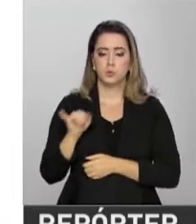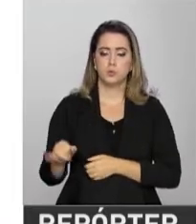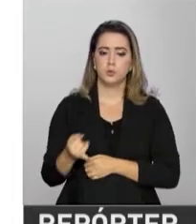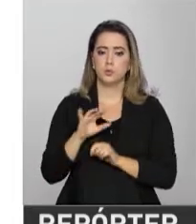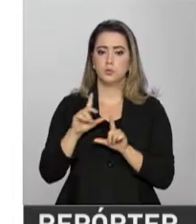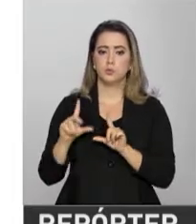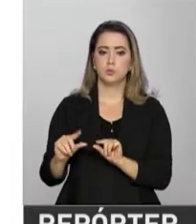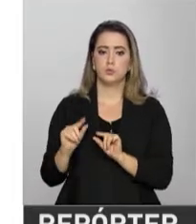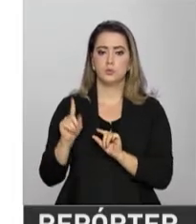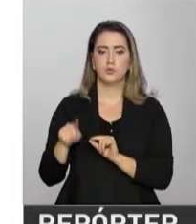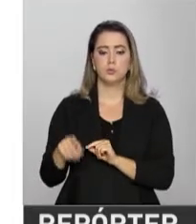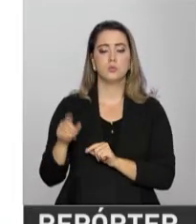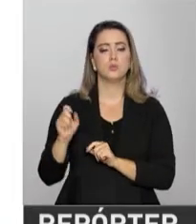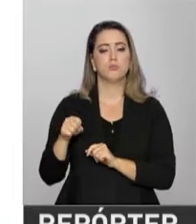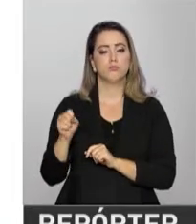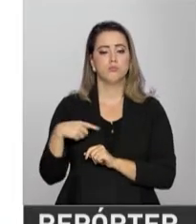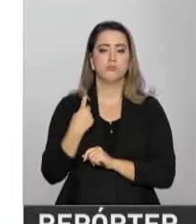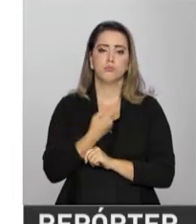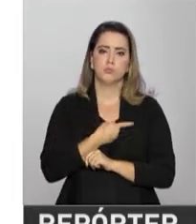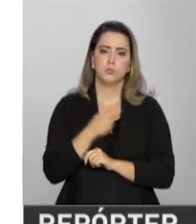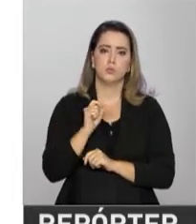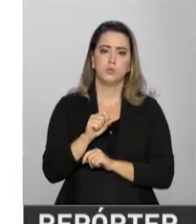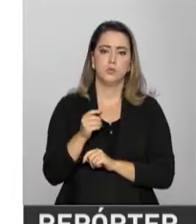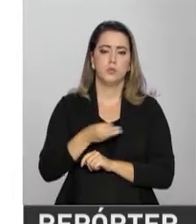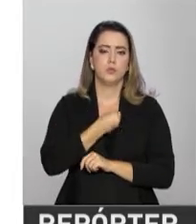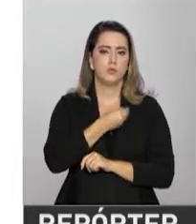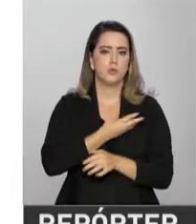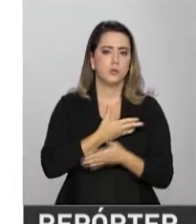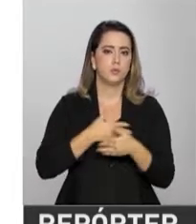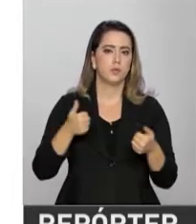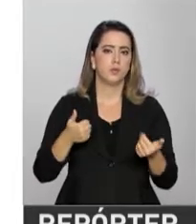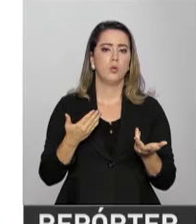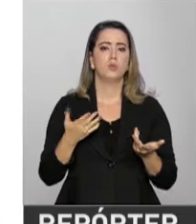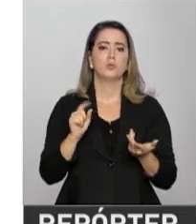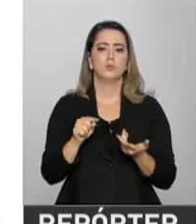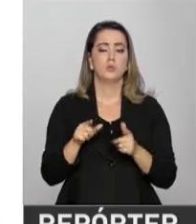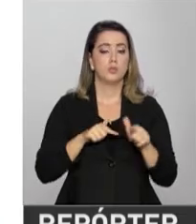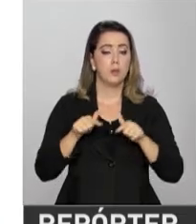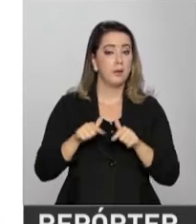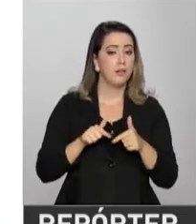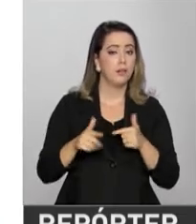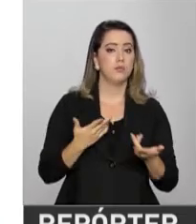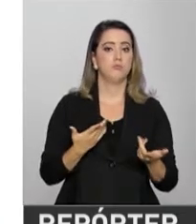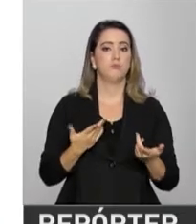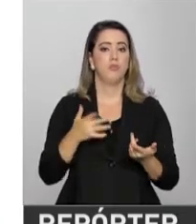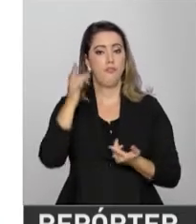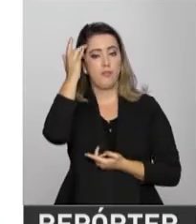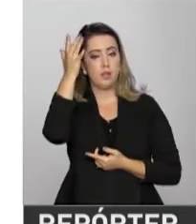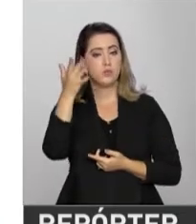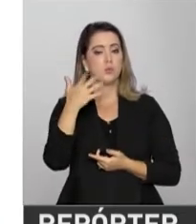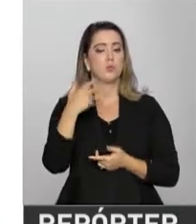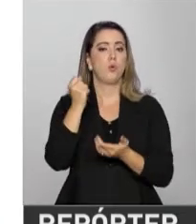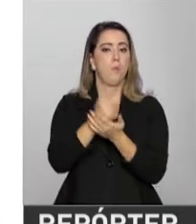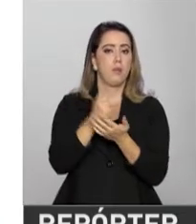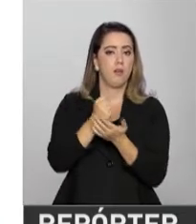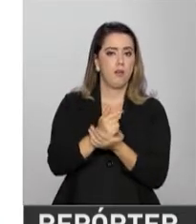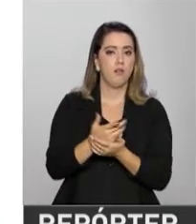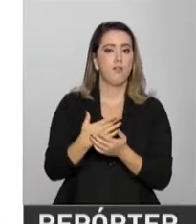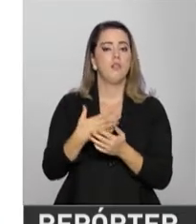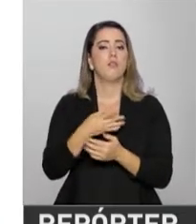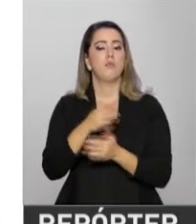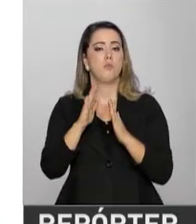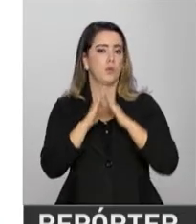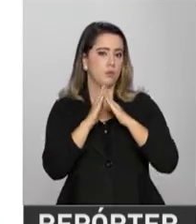baixos evidentemente que fica mais fácil para viver mais fácil para trabalhar mais fácil pra comprar mais fácil namorar